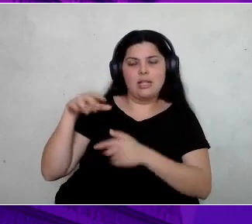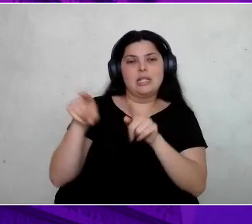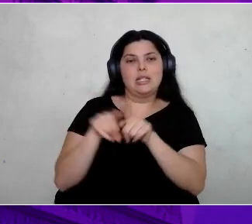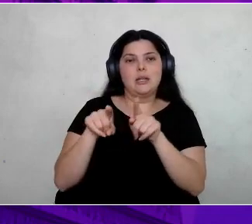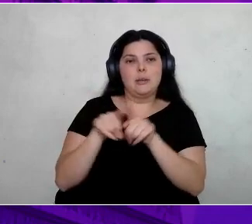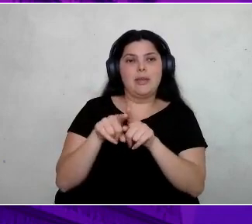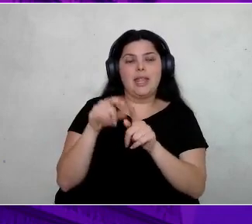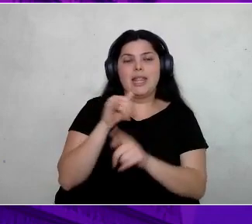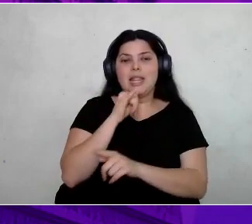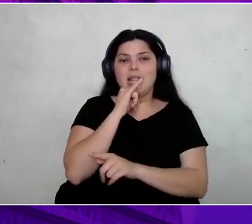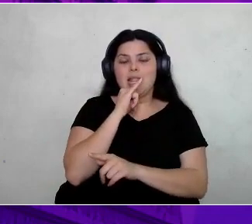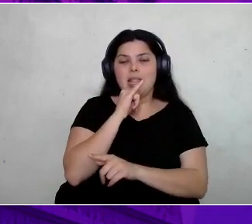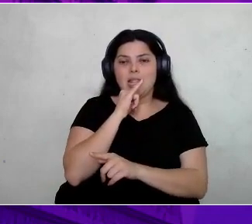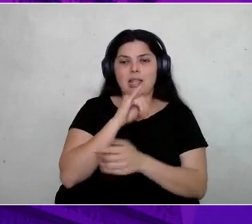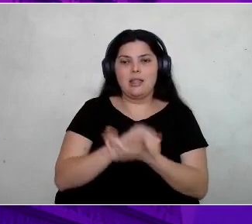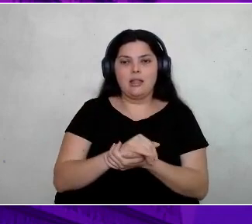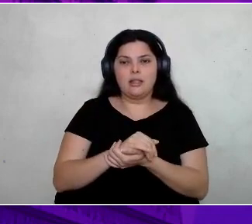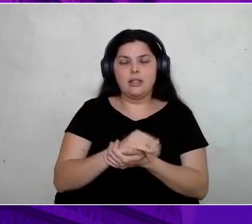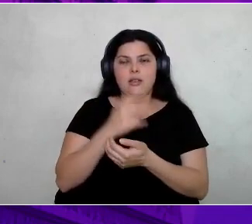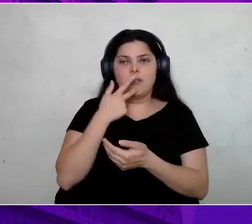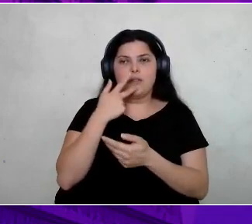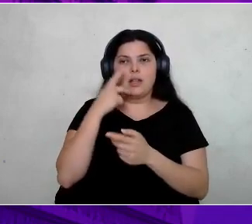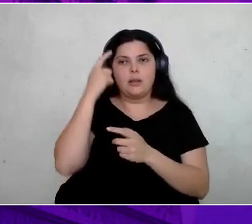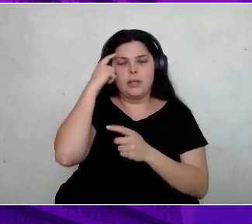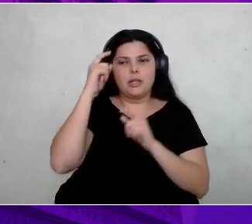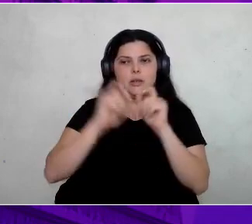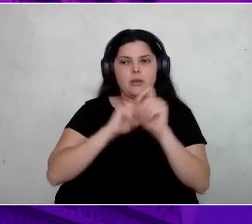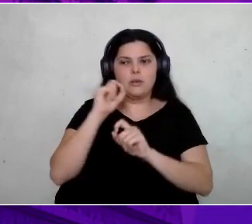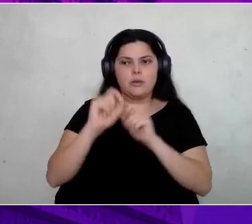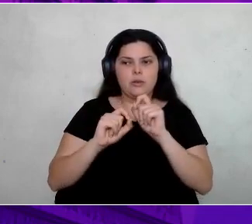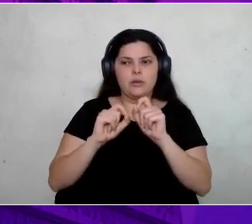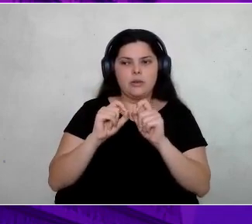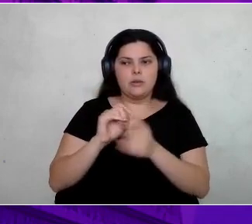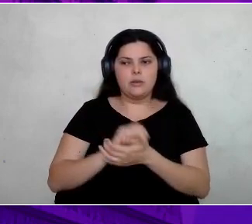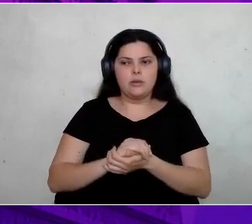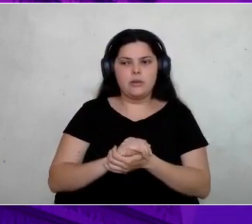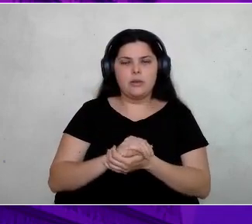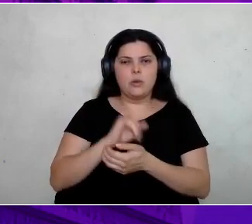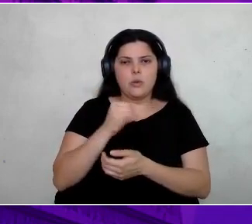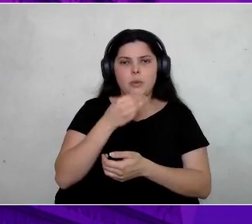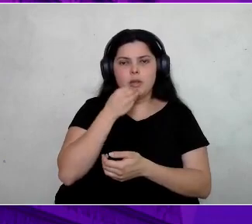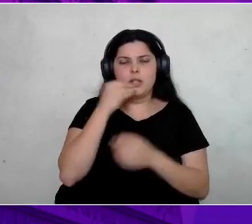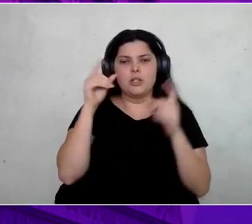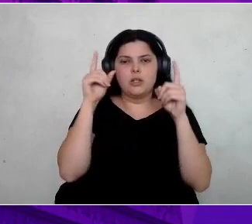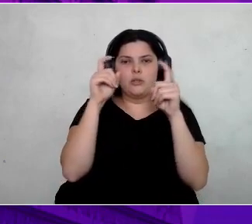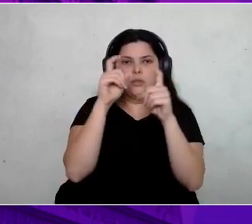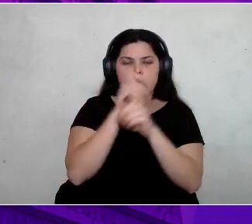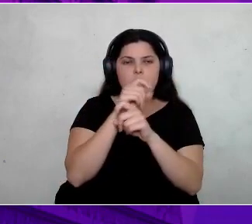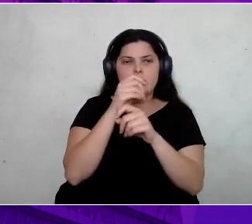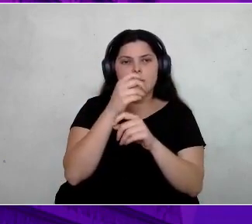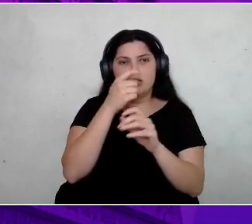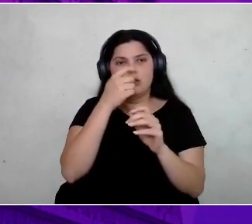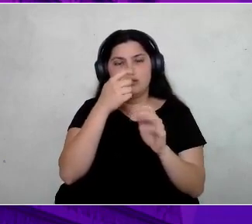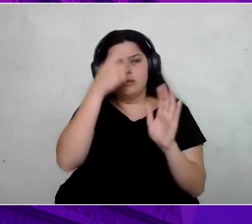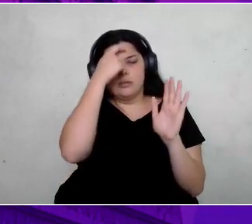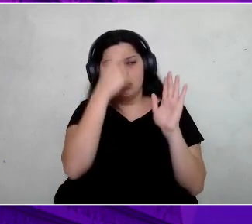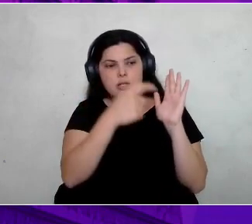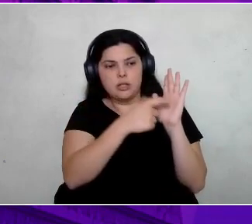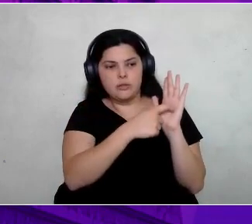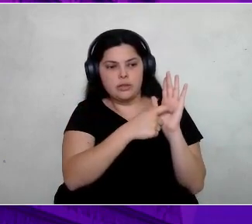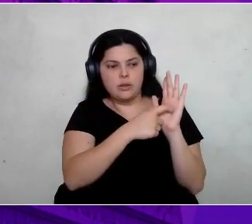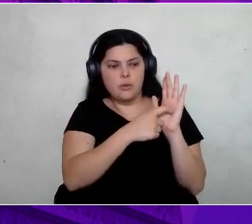testes, quando a gente pensa nas possibilidades e dificuldades da inteligência artificial. Ela nos